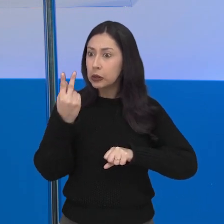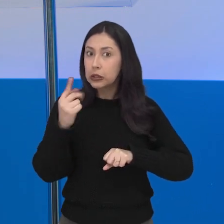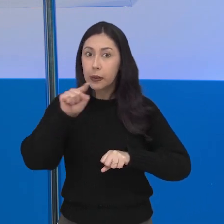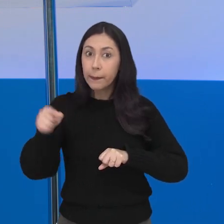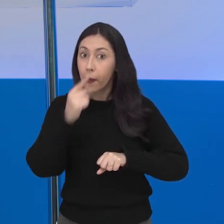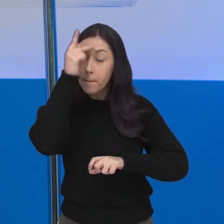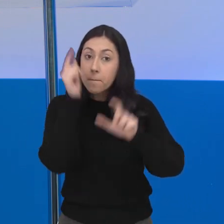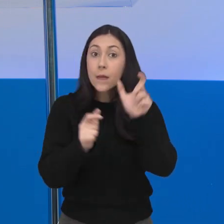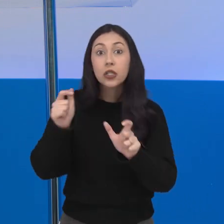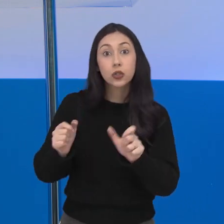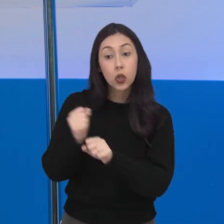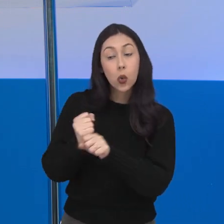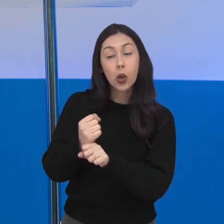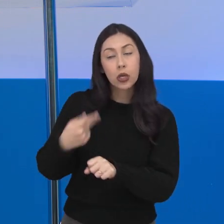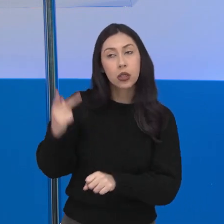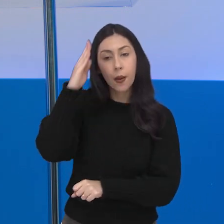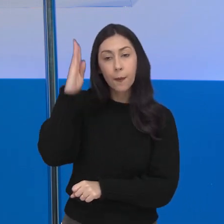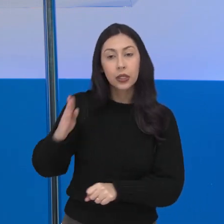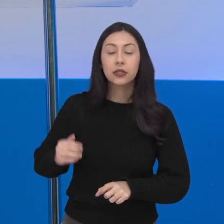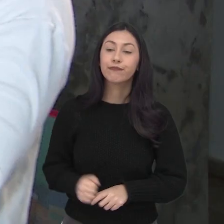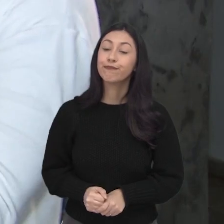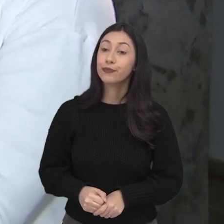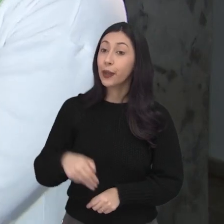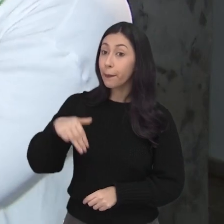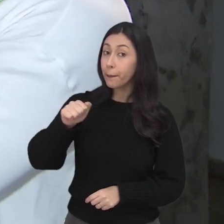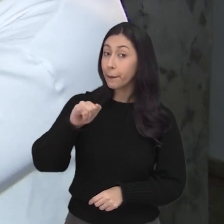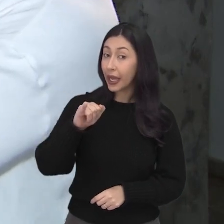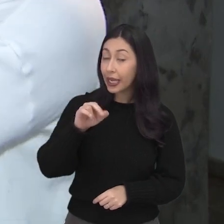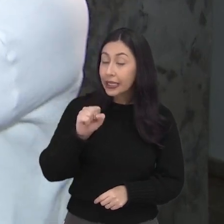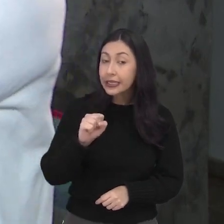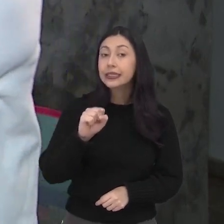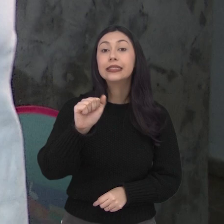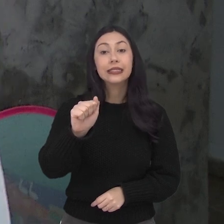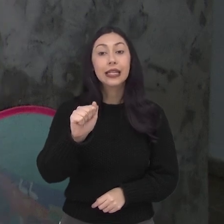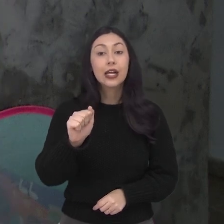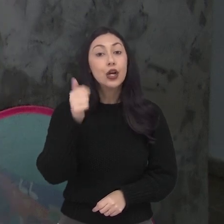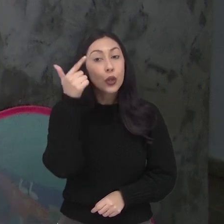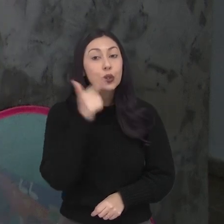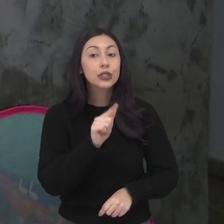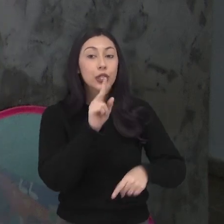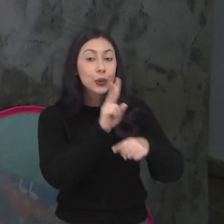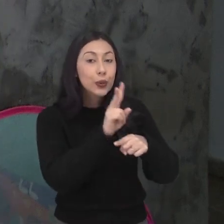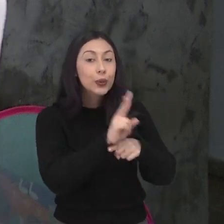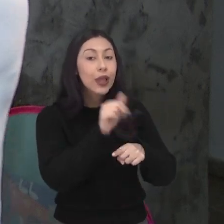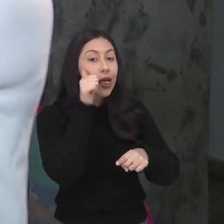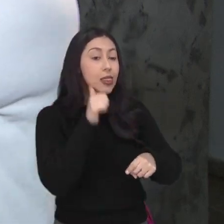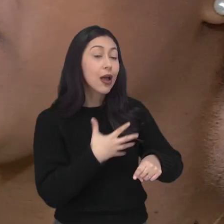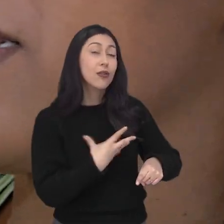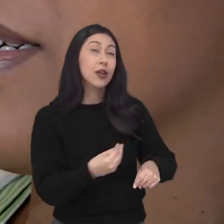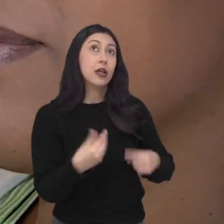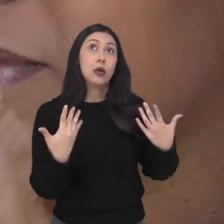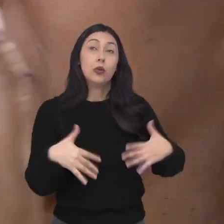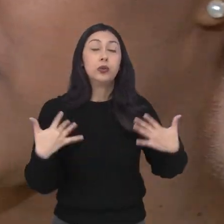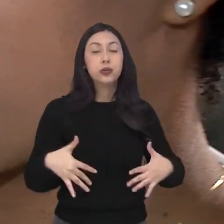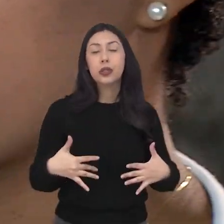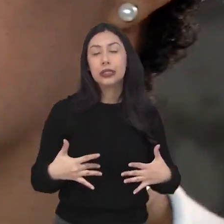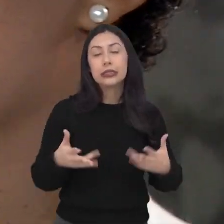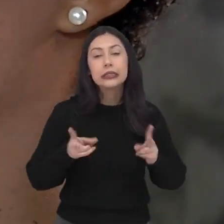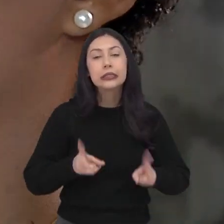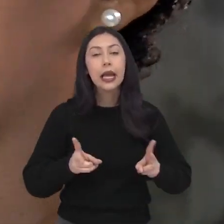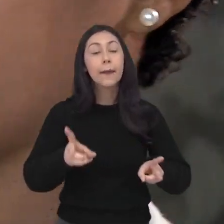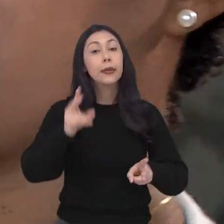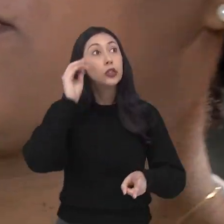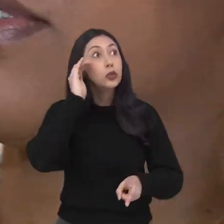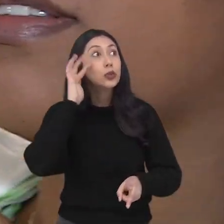média, 12 mil pessoas por ano no Brasil. Para a Maísa, poder cuidar da filha é um sonho realizado. Ela sempre quis